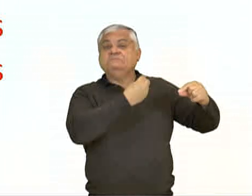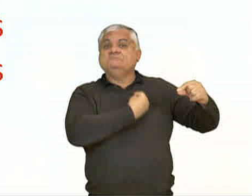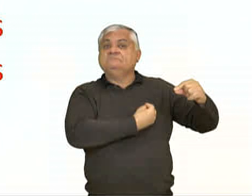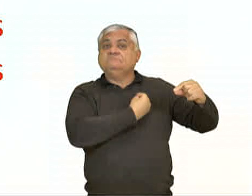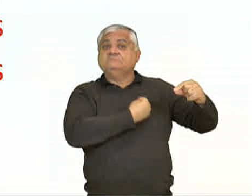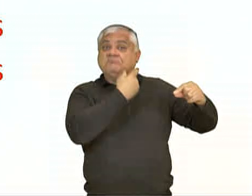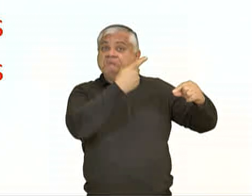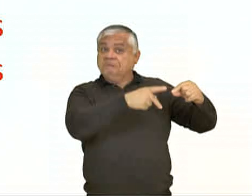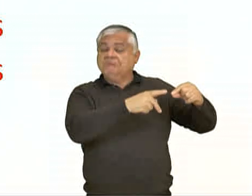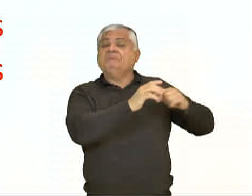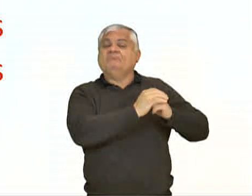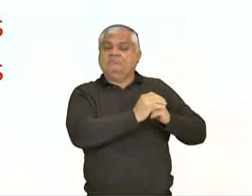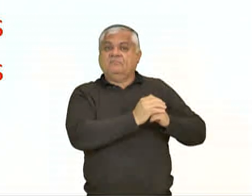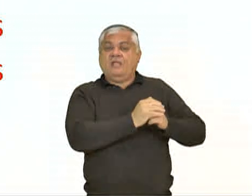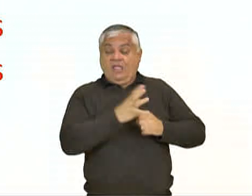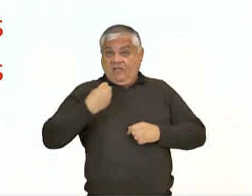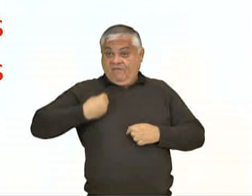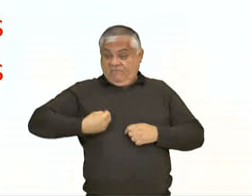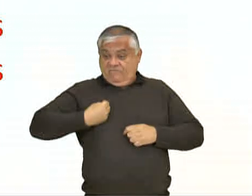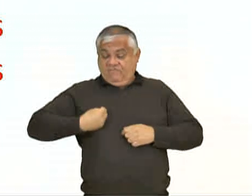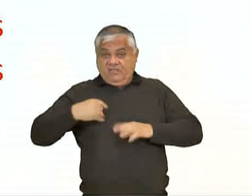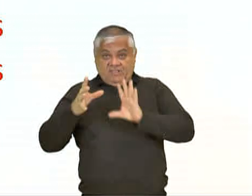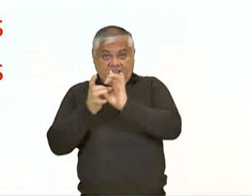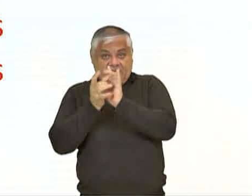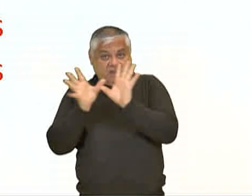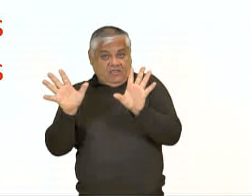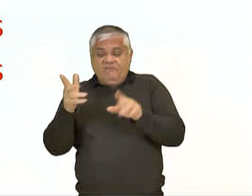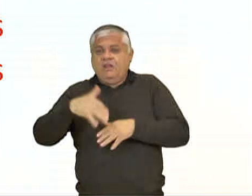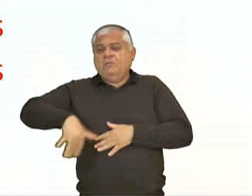sobrevivência. Os de vida livre retiram os